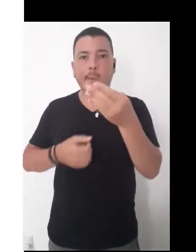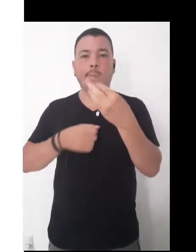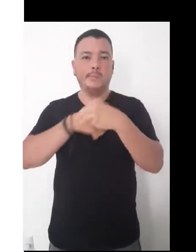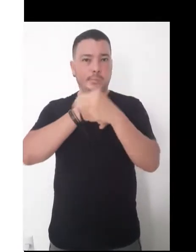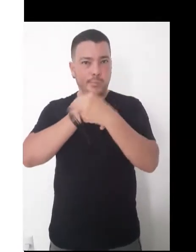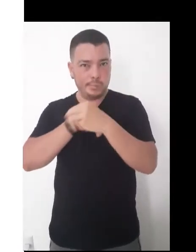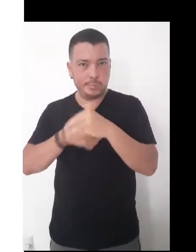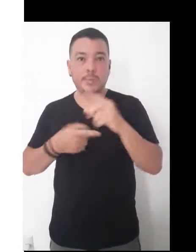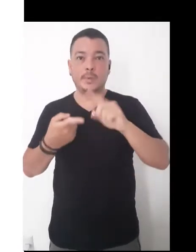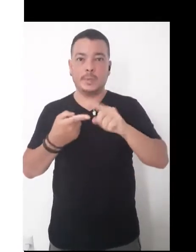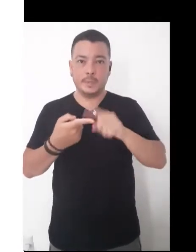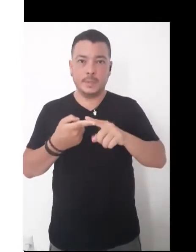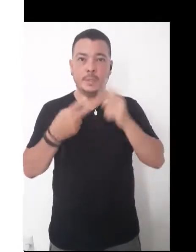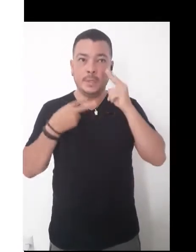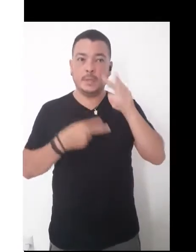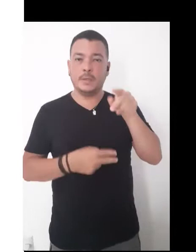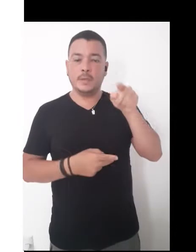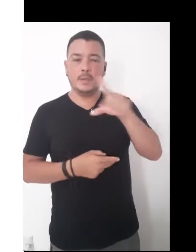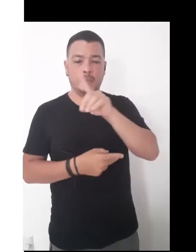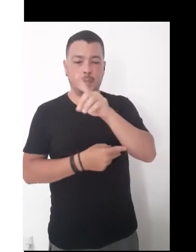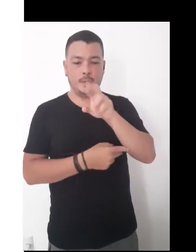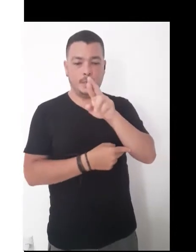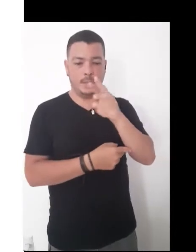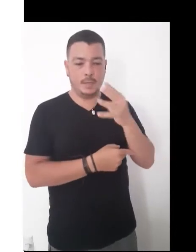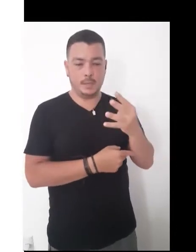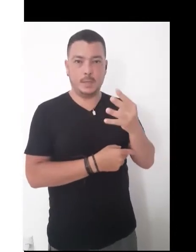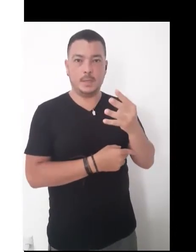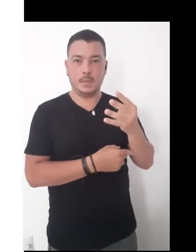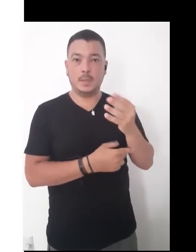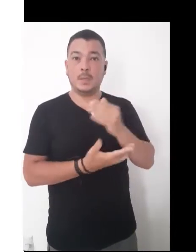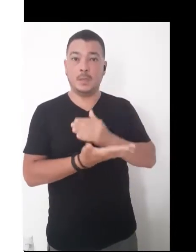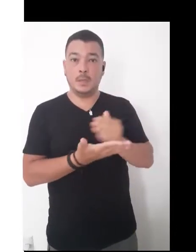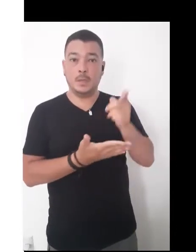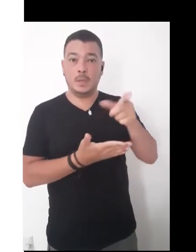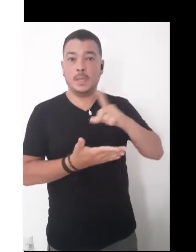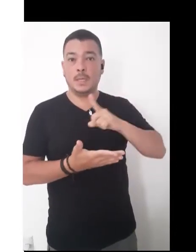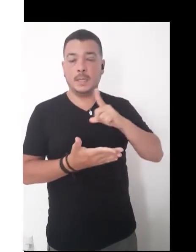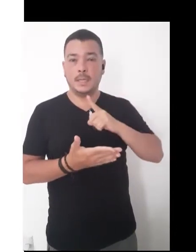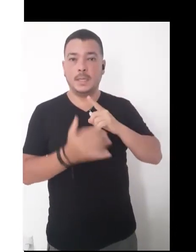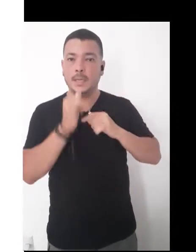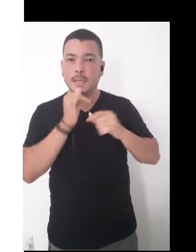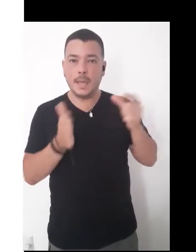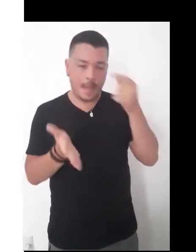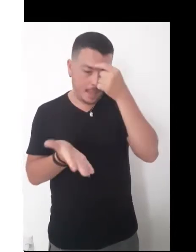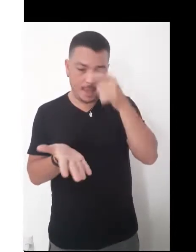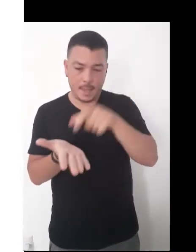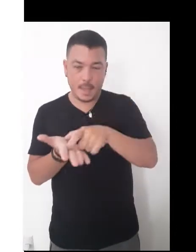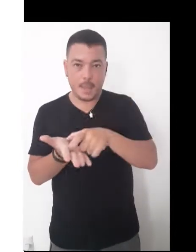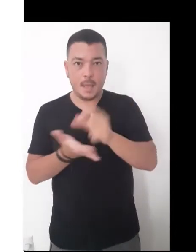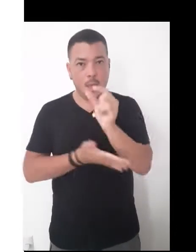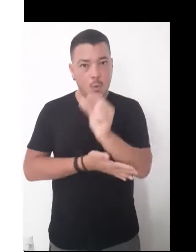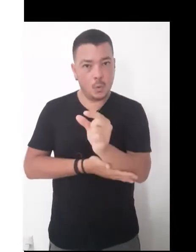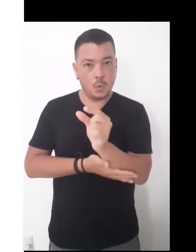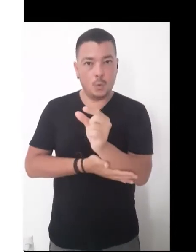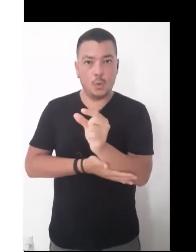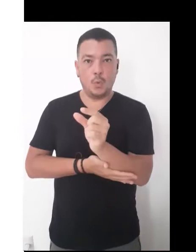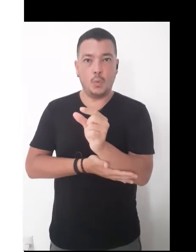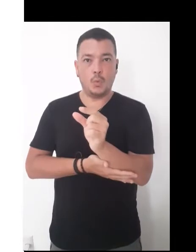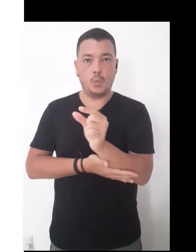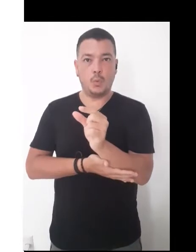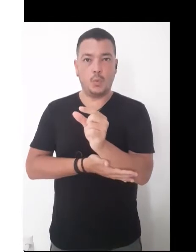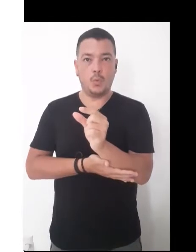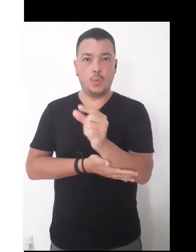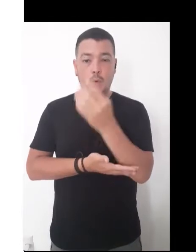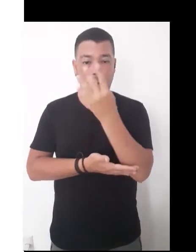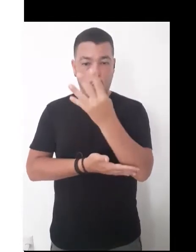encontra módulos de memória DDR4. Inicialmente era comum você ter memórias, um pentezinho só desse de memória, um módulo só de memória desse de 4